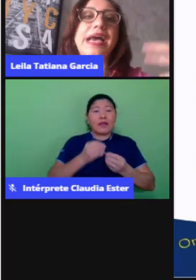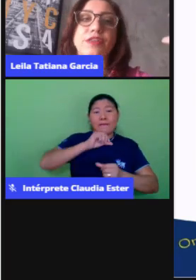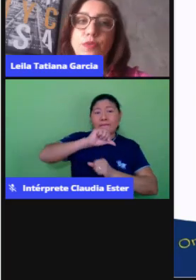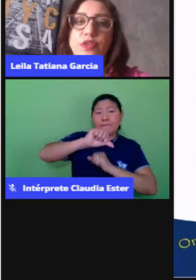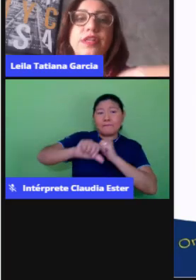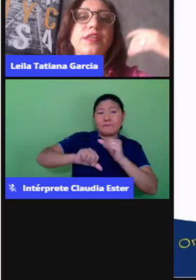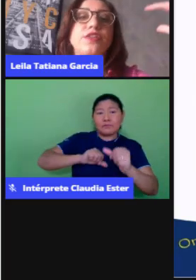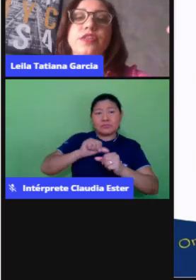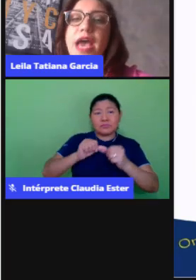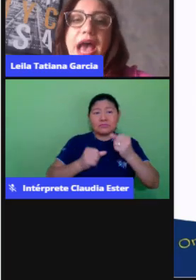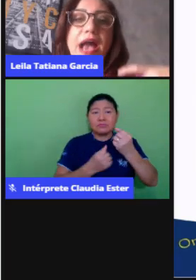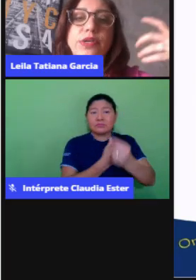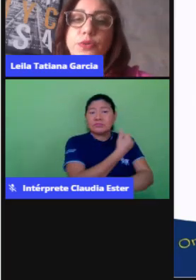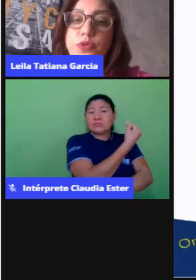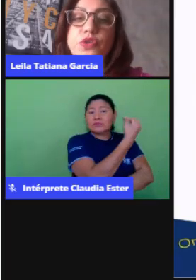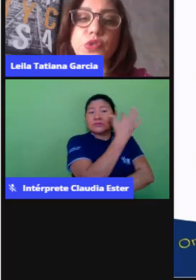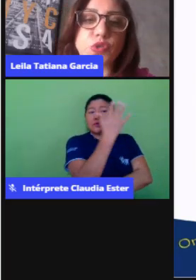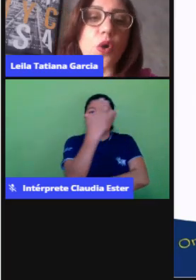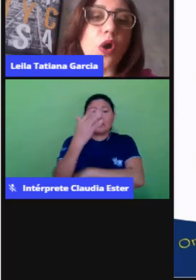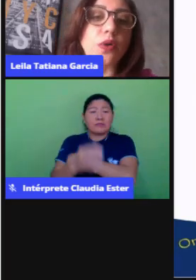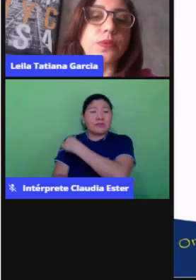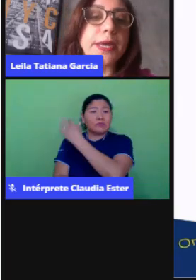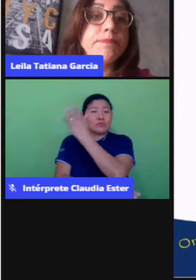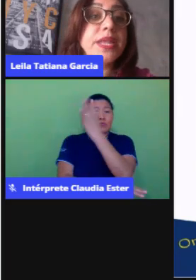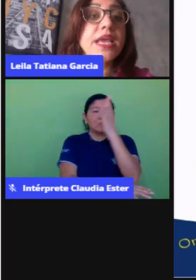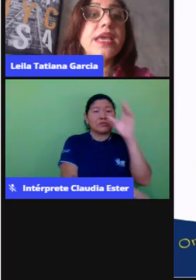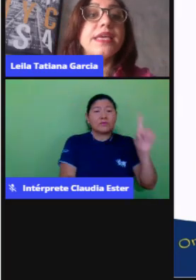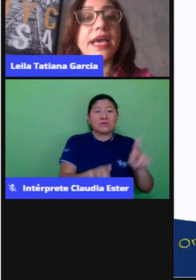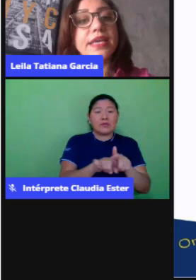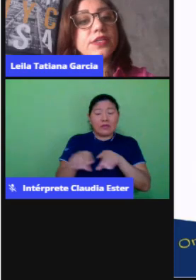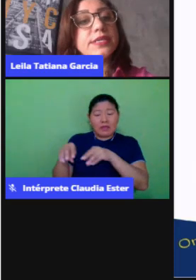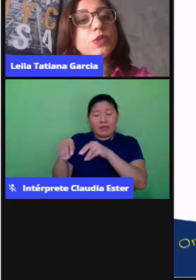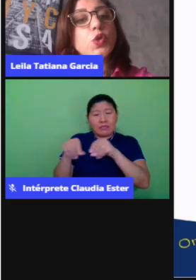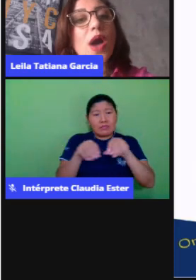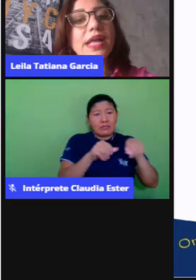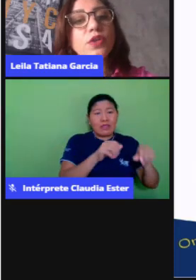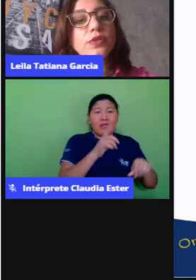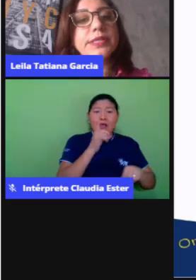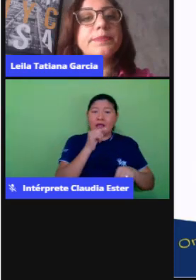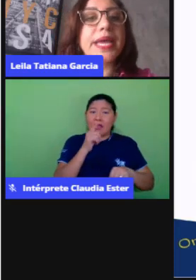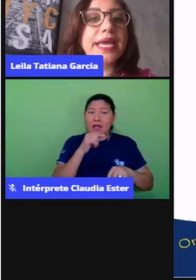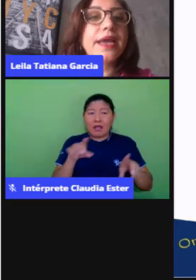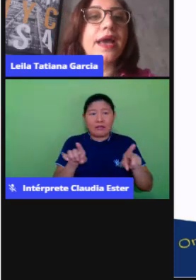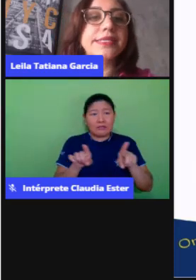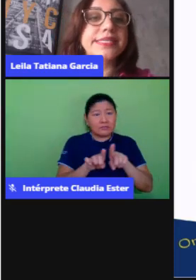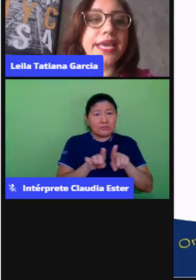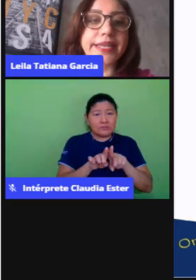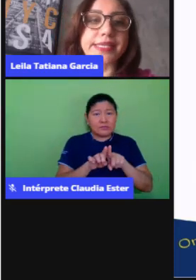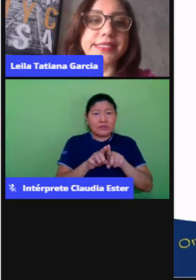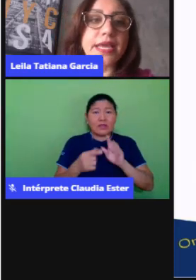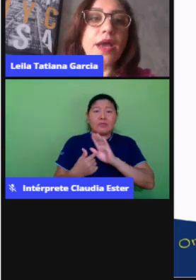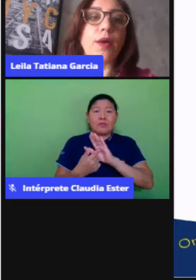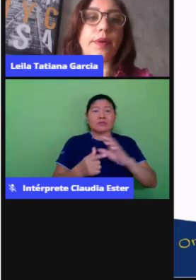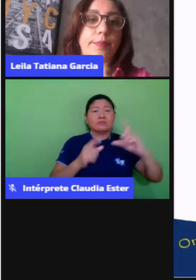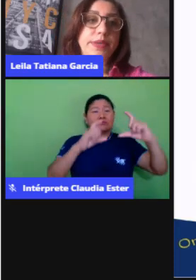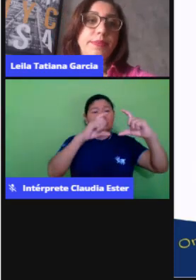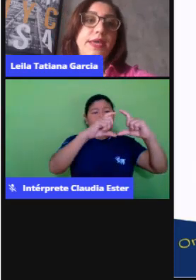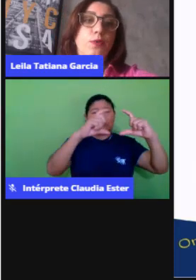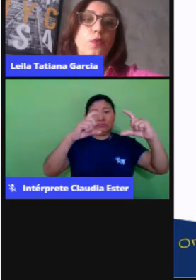à paisagem, quantidade de água, tipo de solo, né? E aqui nós temos 4 também